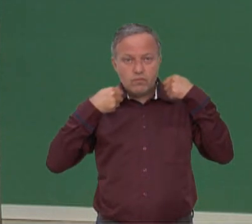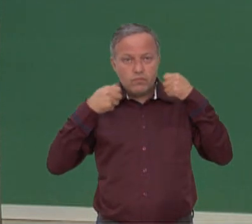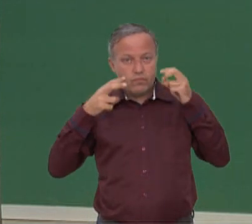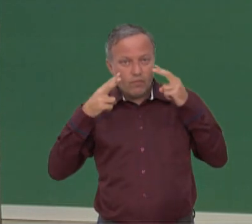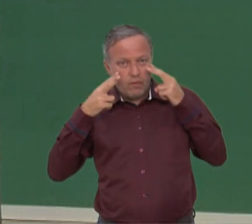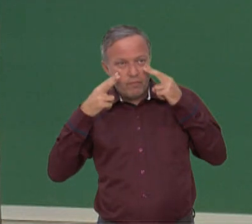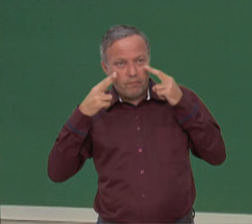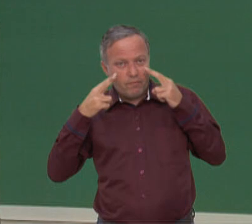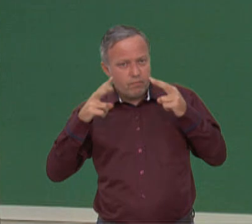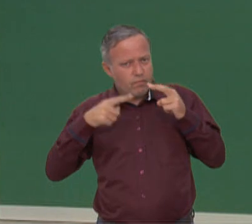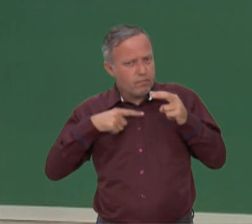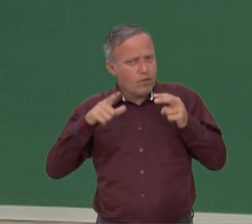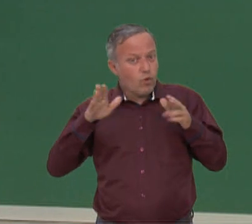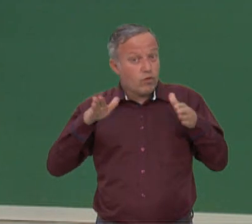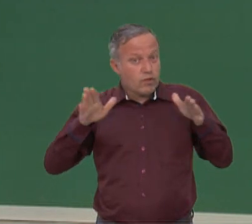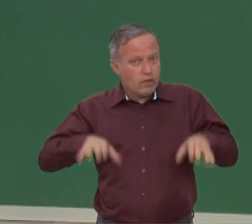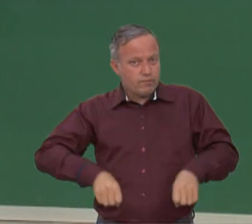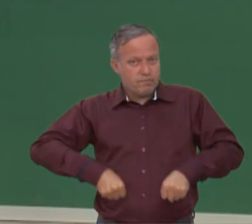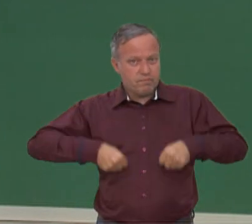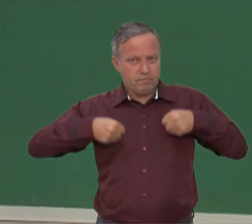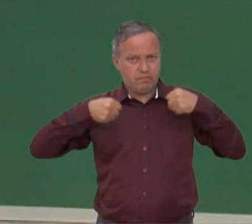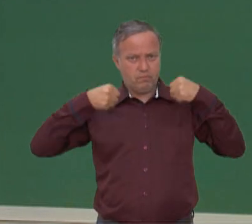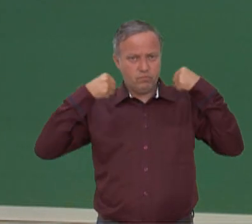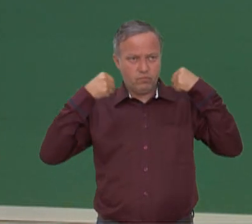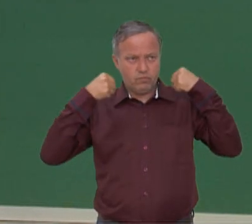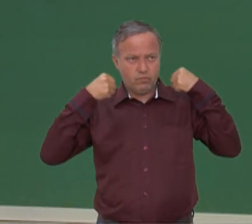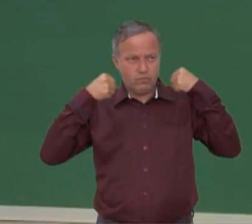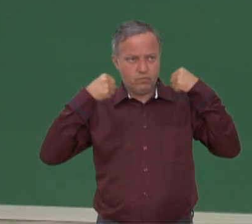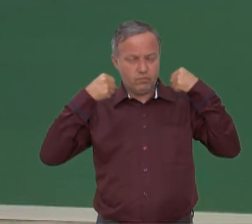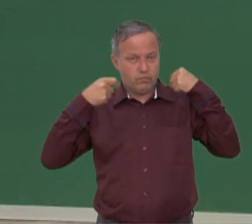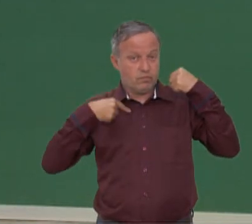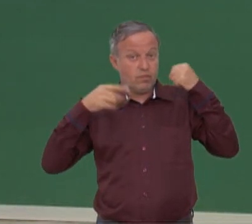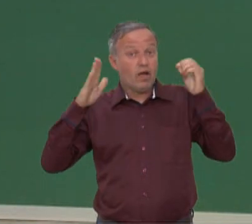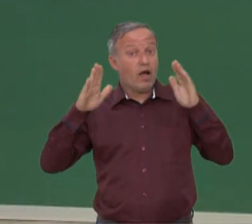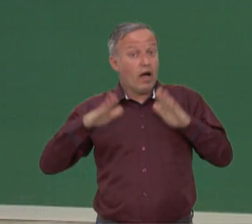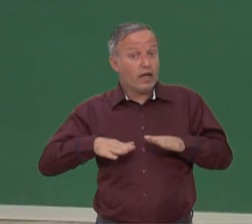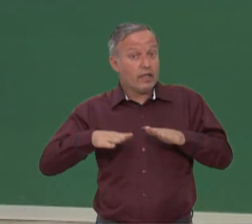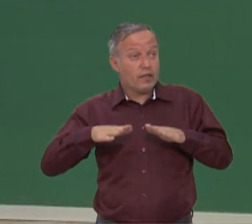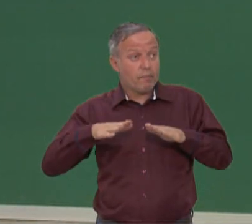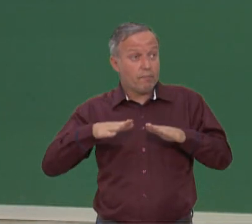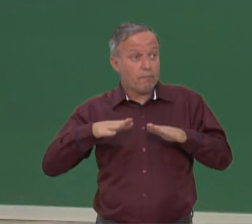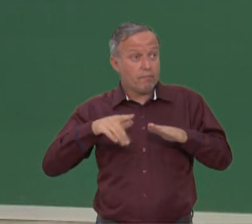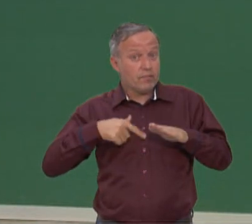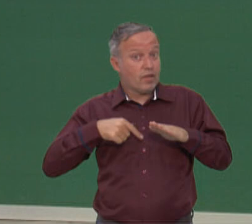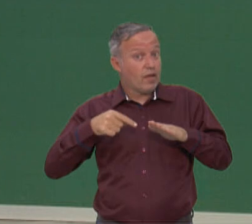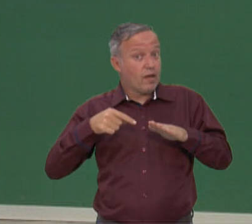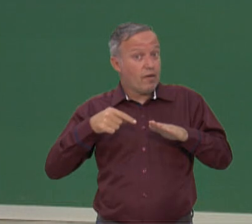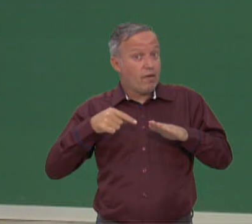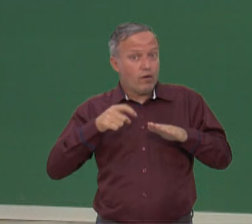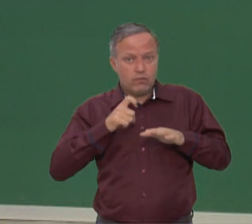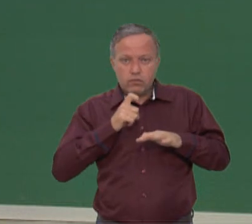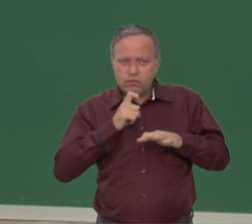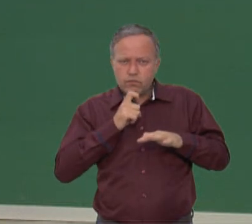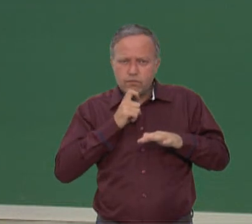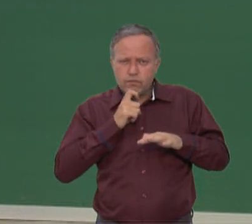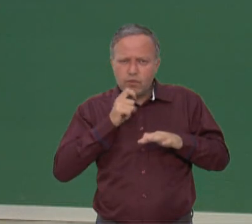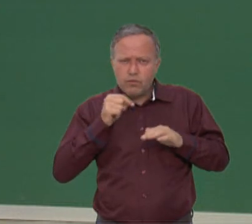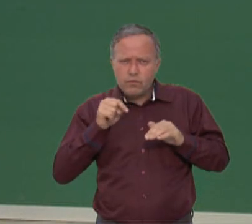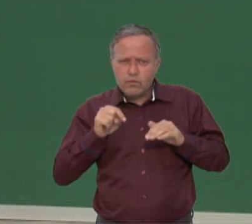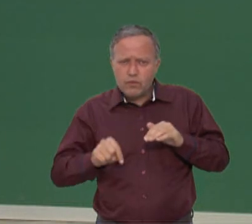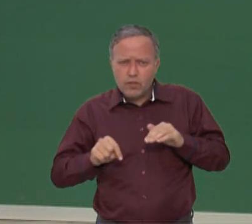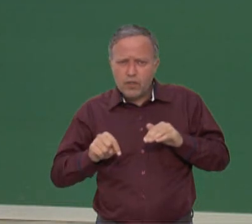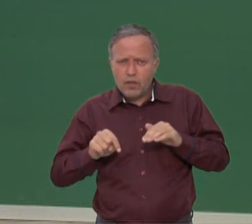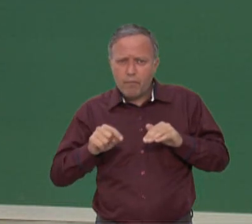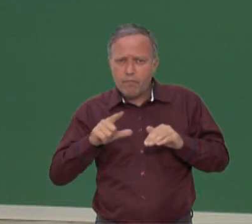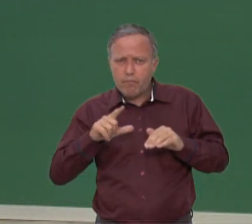tão comum no Brasil você ver isso, porque a faixa de temperatura baixa não é tão baixa ou tão extrema como é em